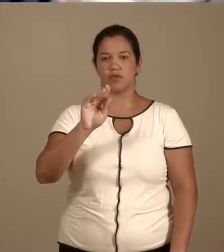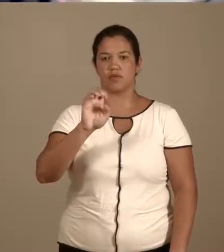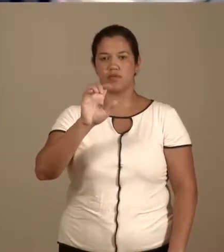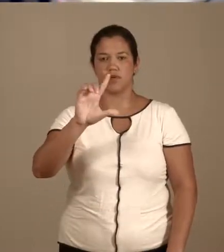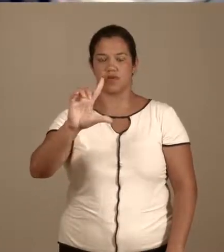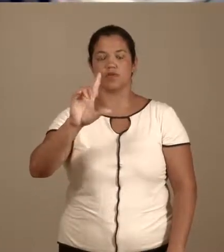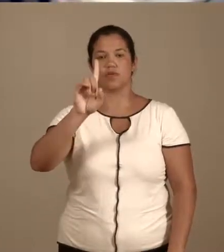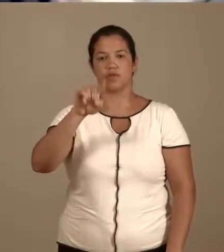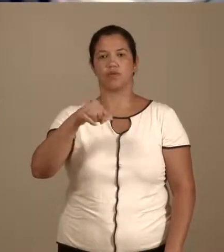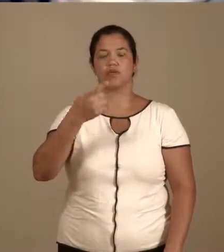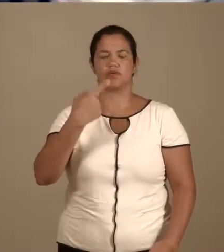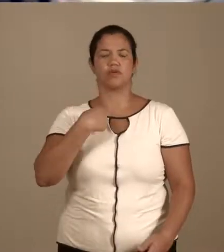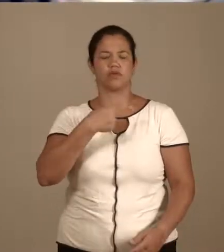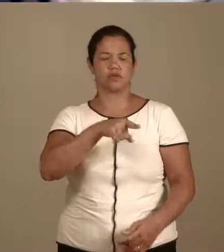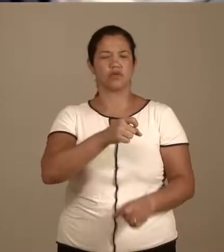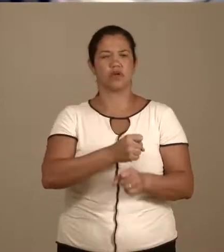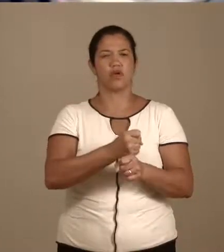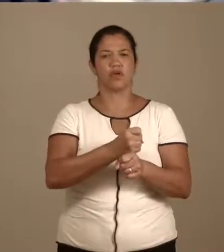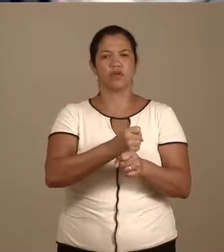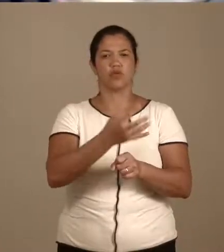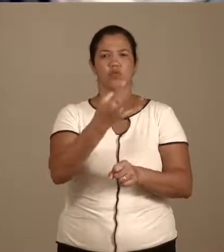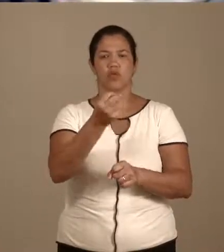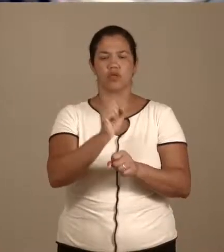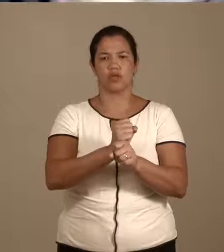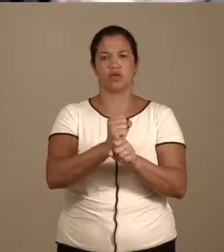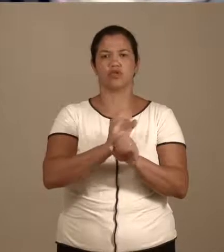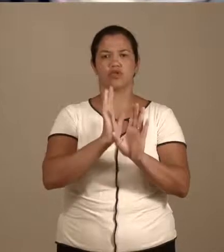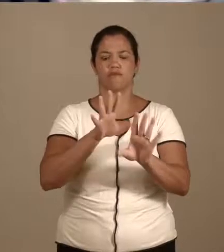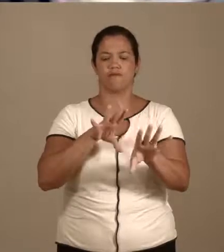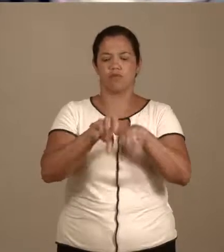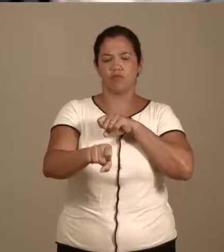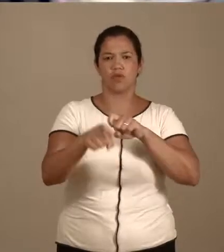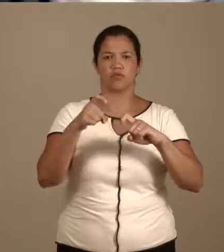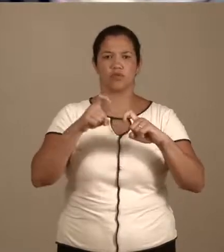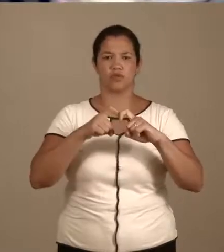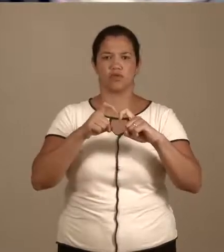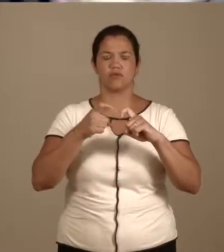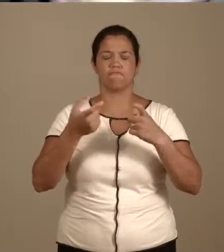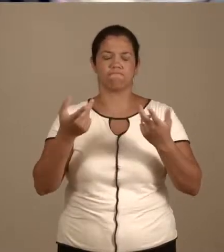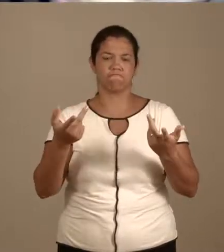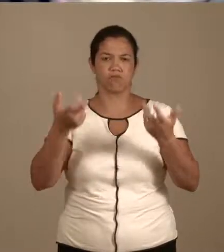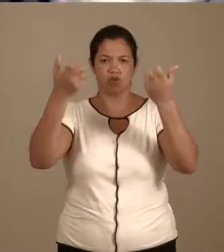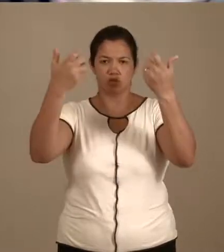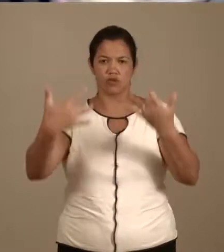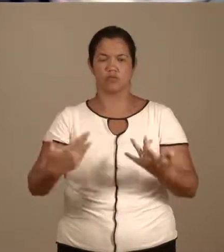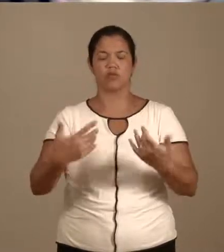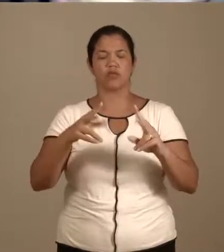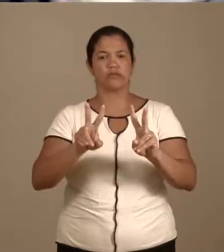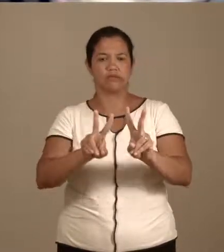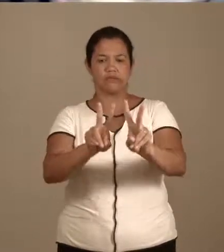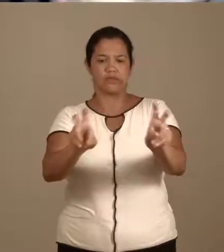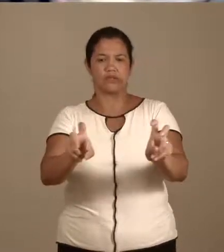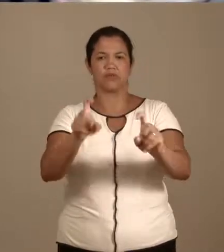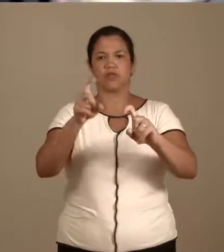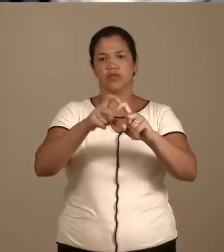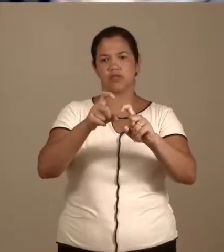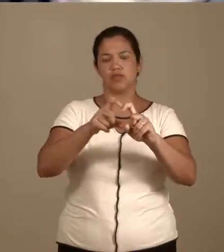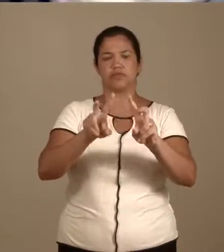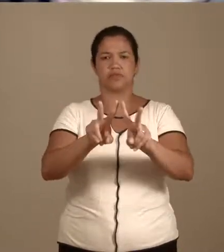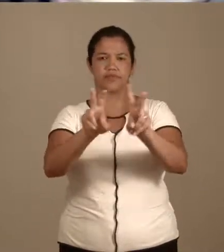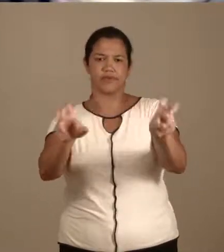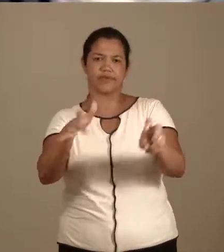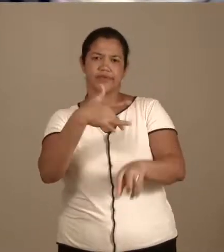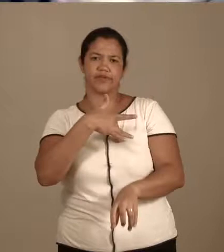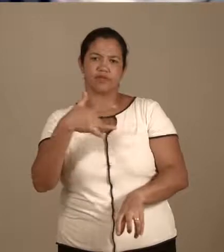Maior. Cadeirante. Esse ano eu faço 40 anos de formada em medicina. E falar com... sobre medicina, falar sobre a